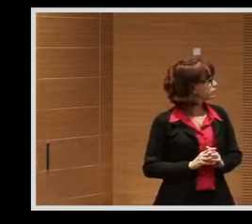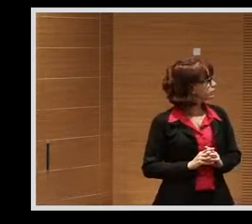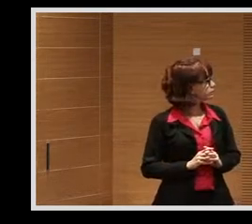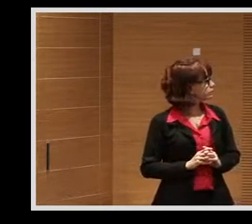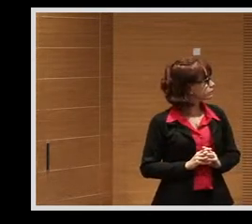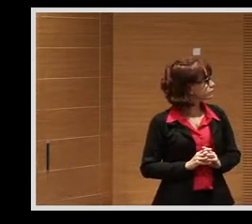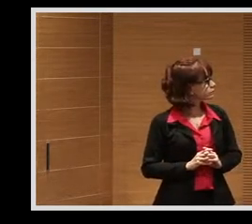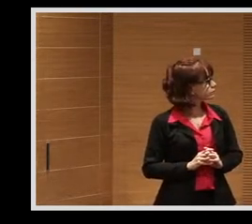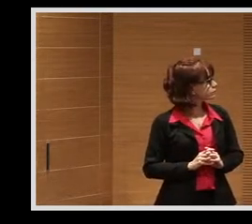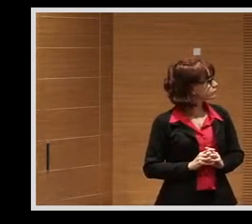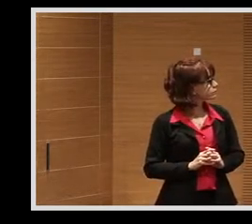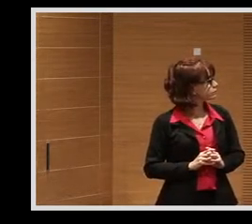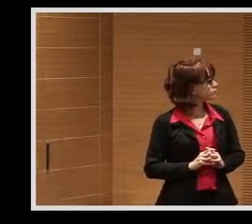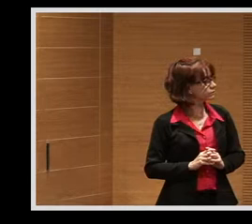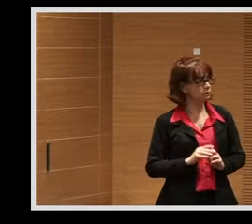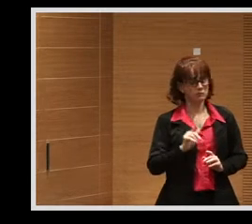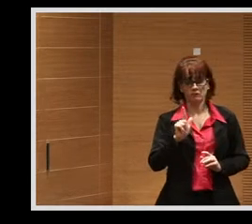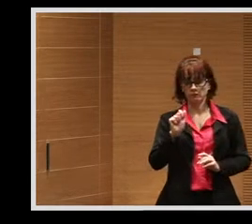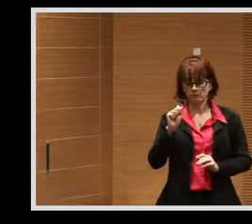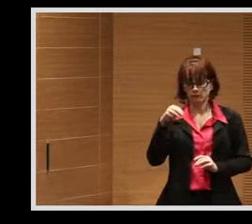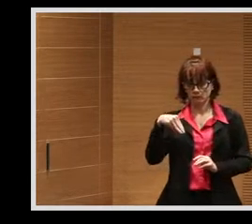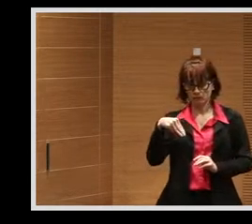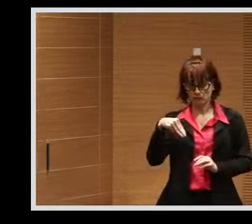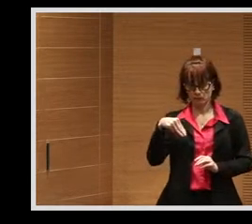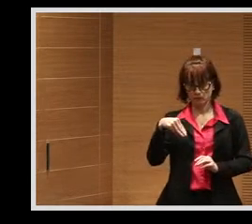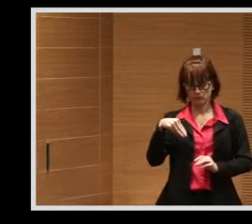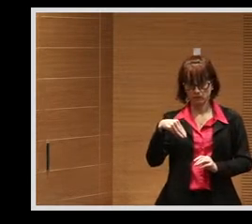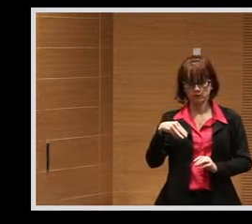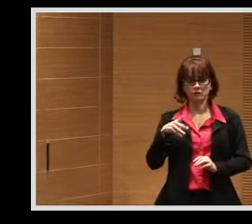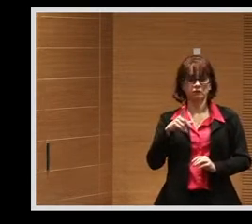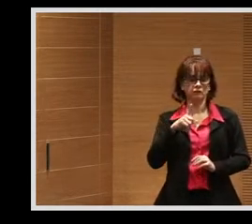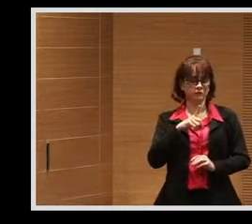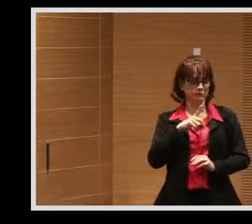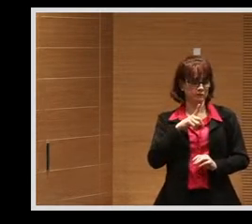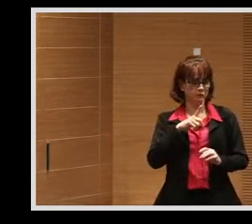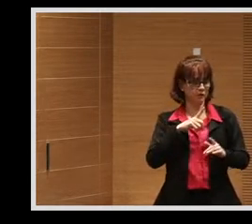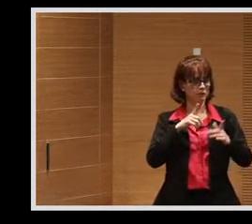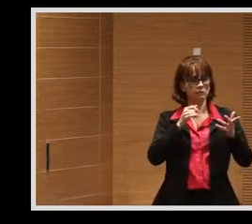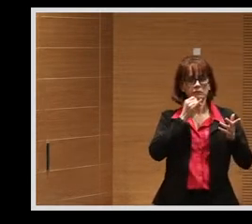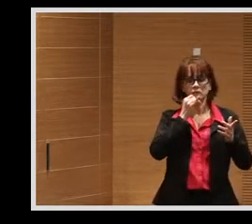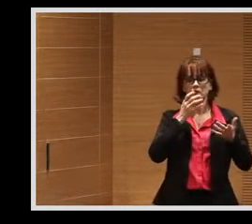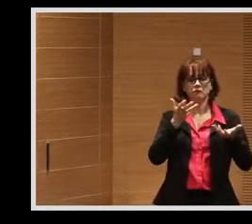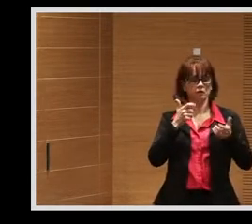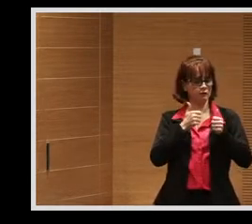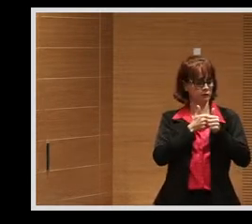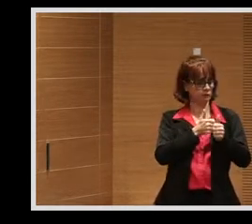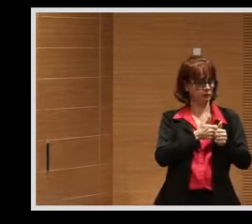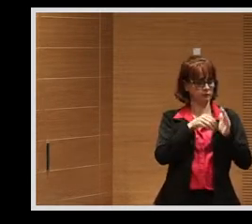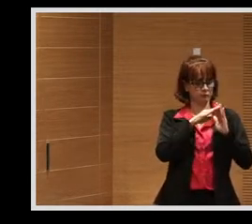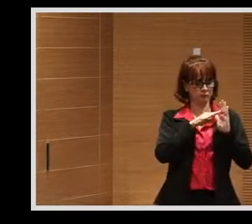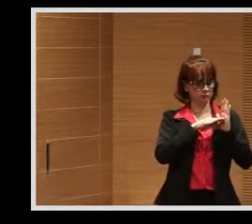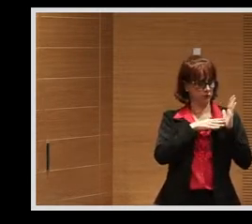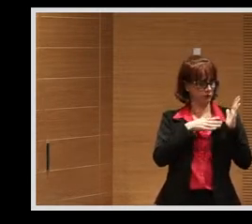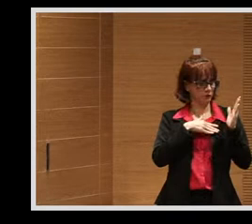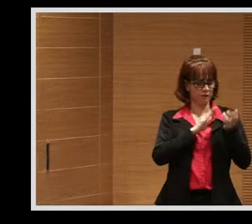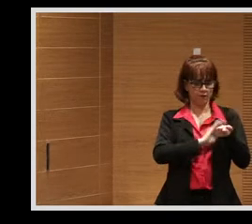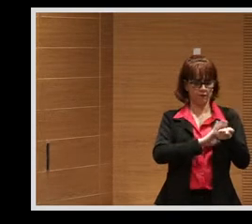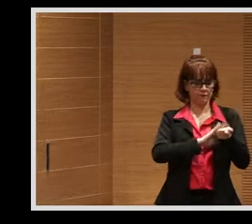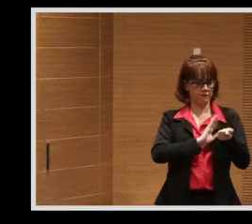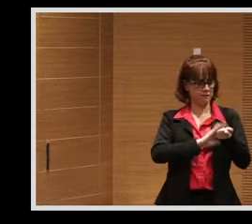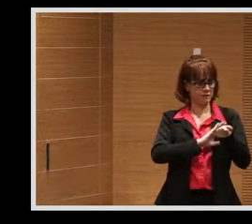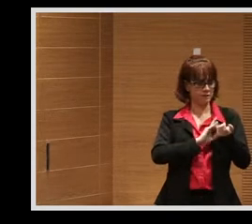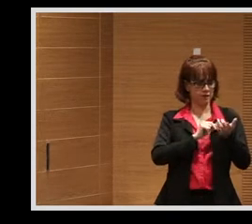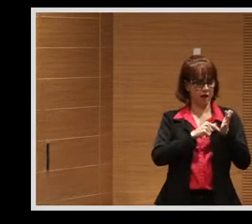quem começa a trabalhar com a GAN, rola meio um fetichismo com o guia, assim, quero seguir o guia. Eu sei lá, eu tenho